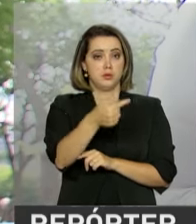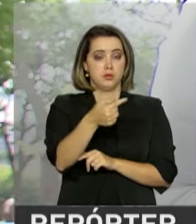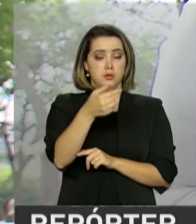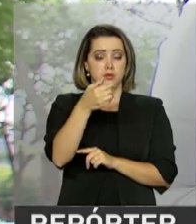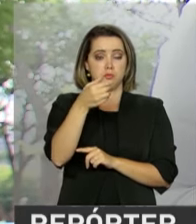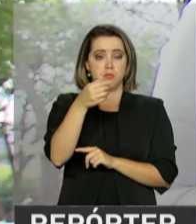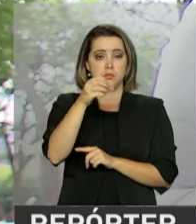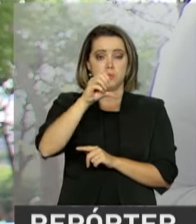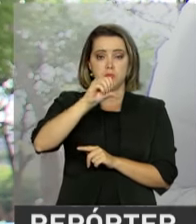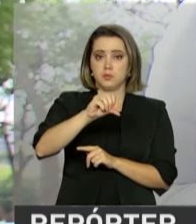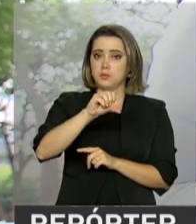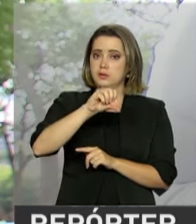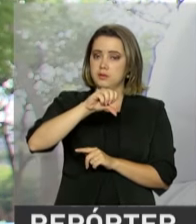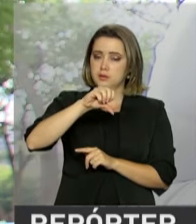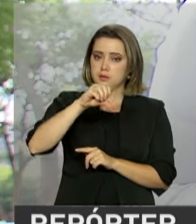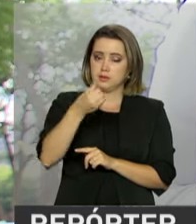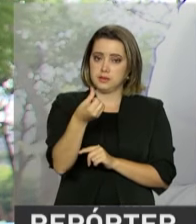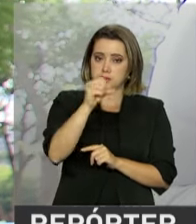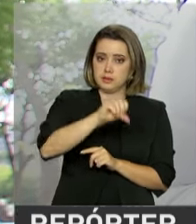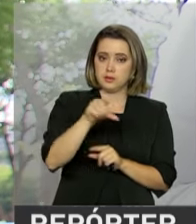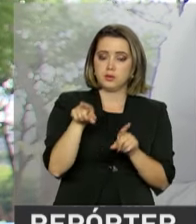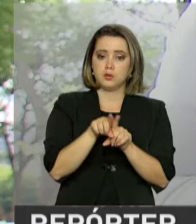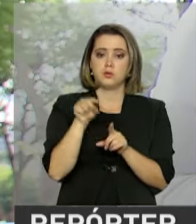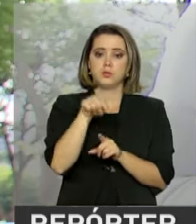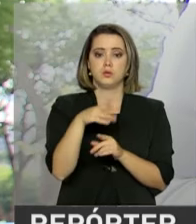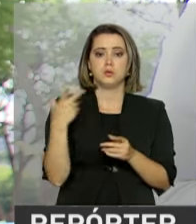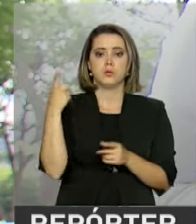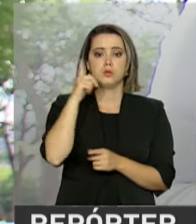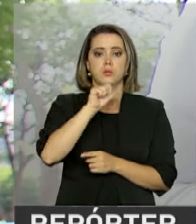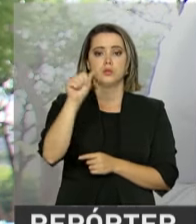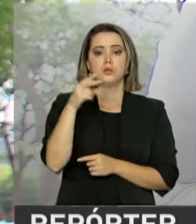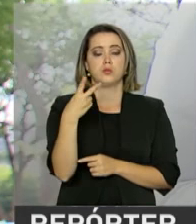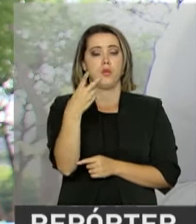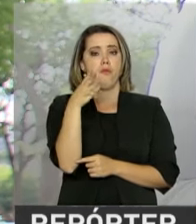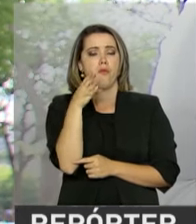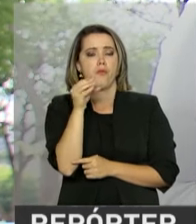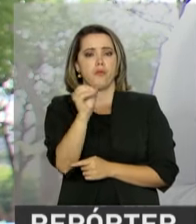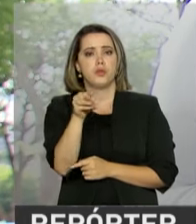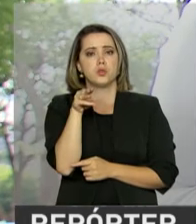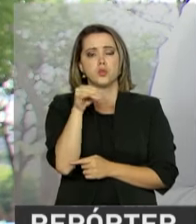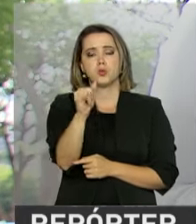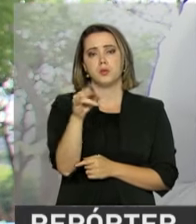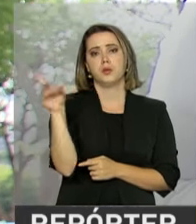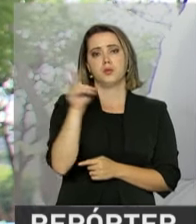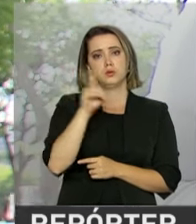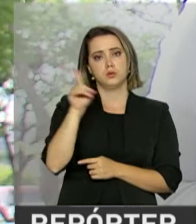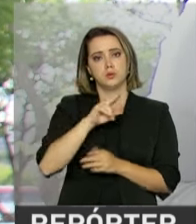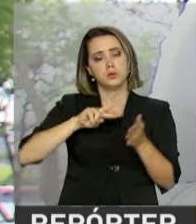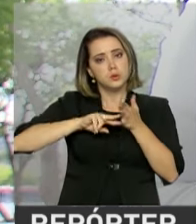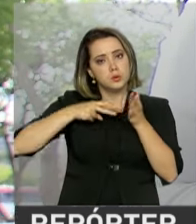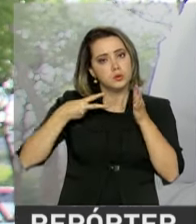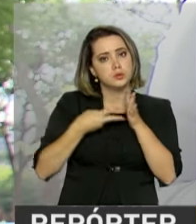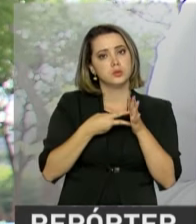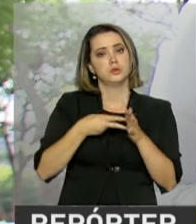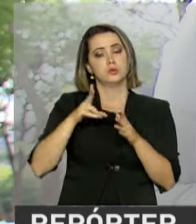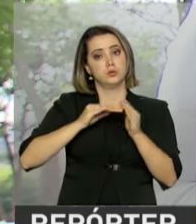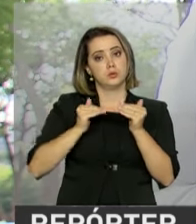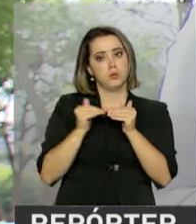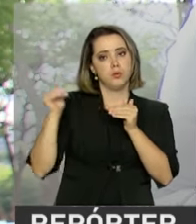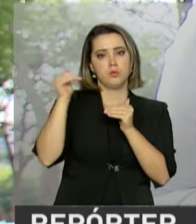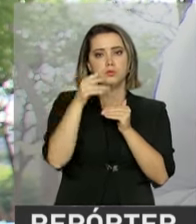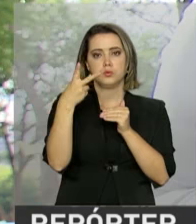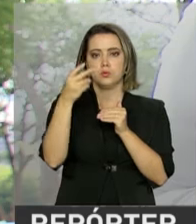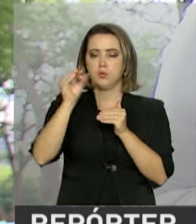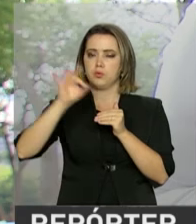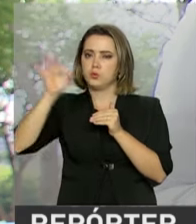aumentaram no mês de março alcançando a casa dos 20 bilhões de dólares o que representa um aumento de 20% na média diária se comparado